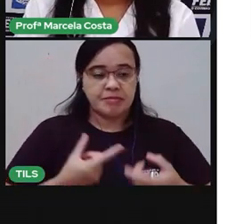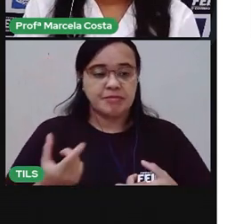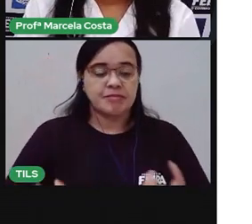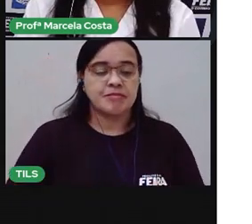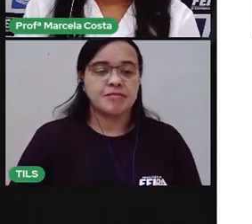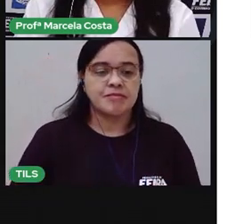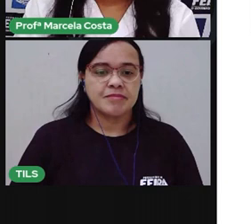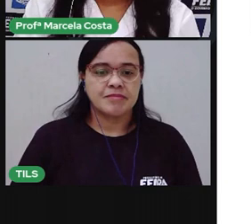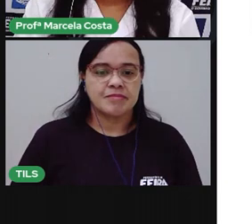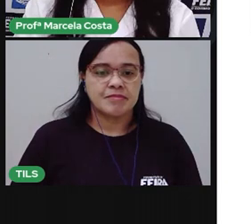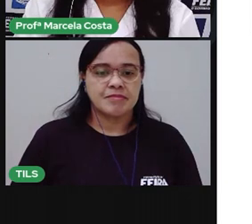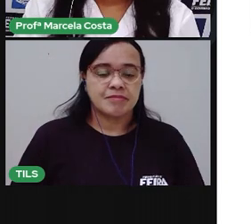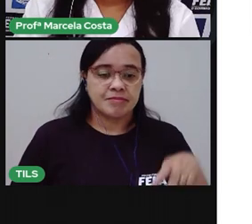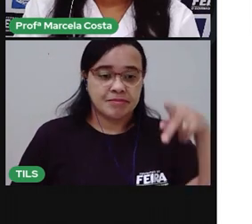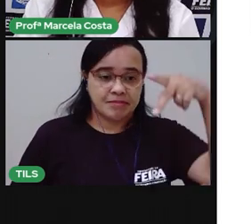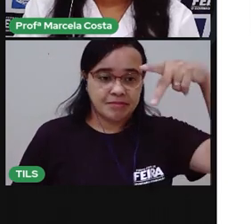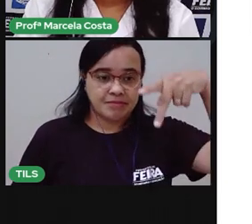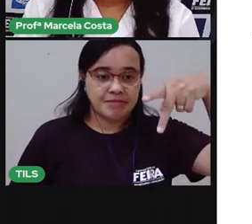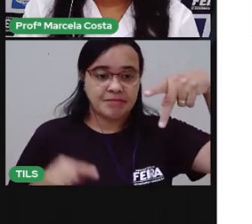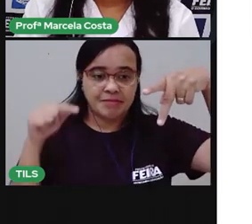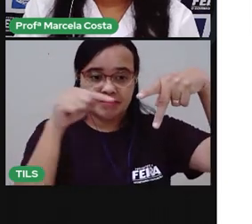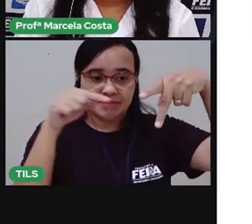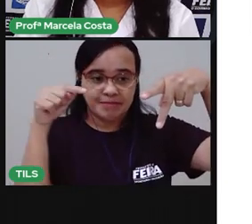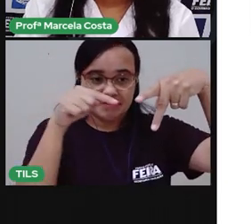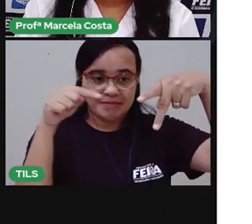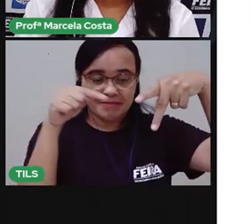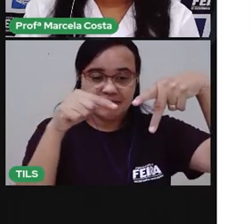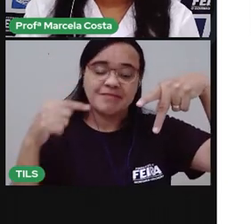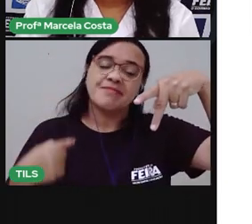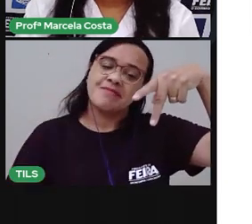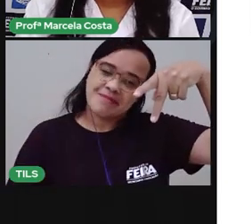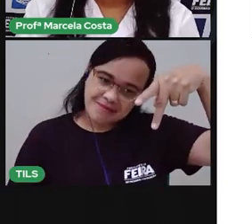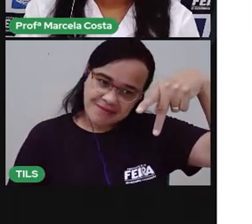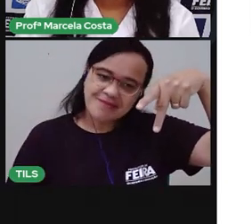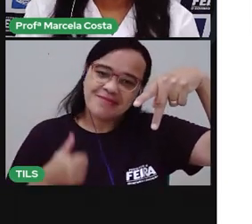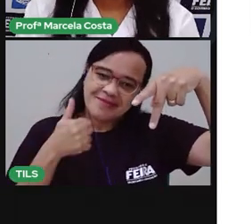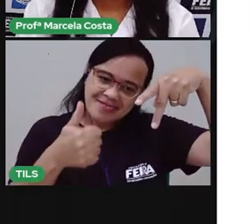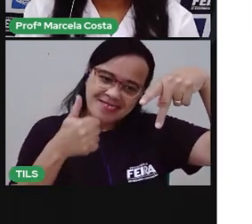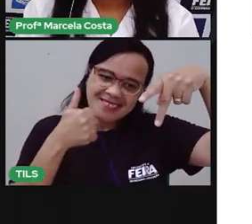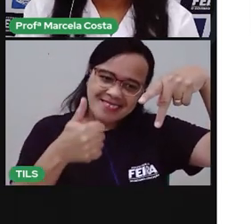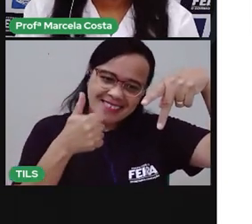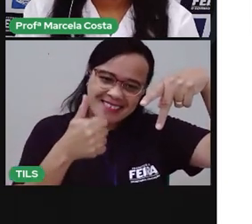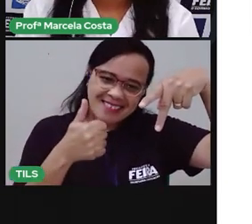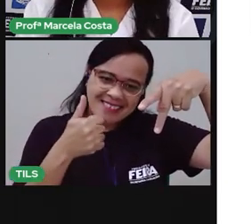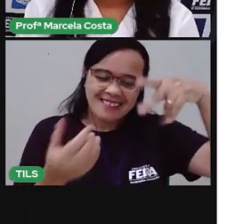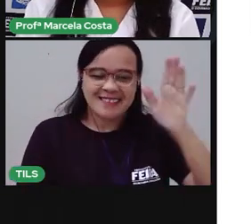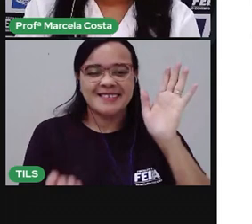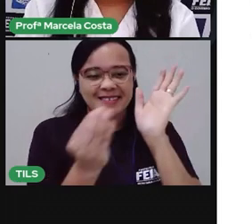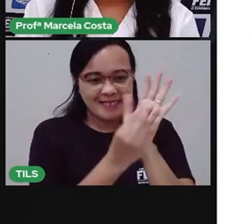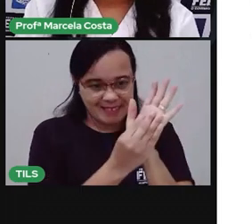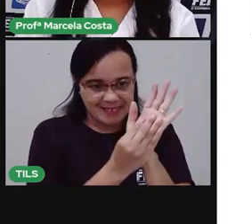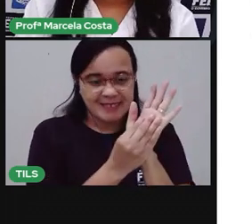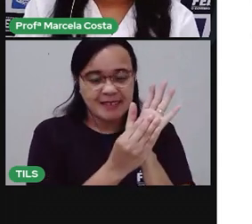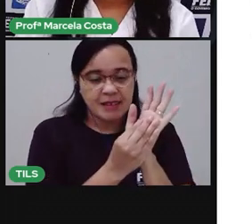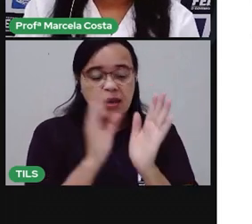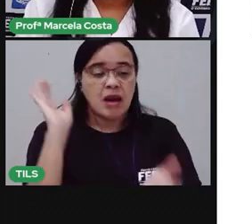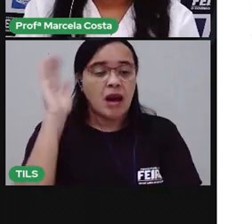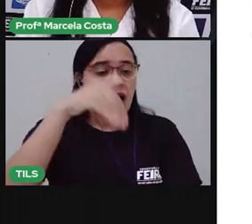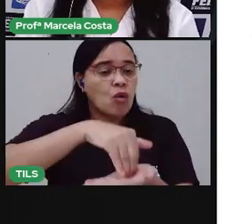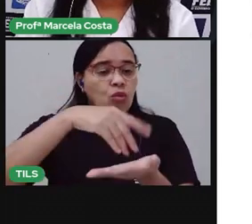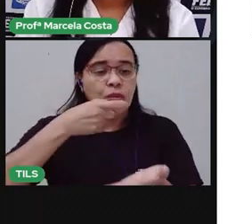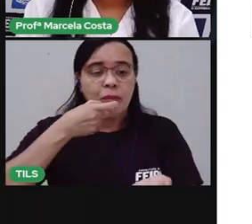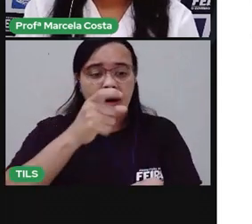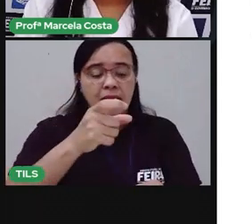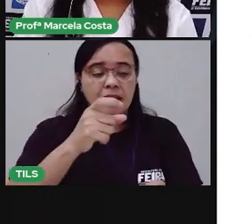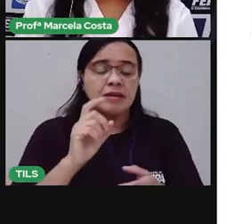Esse é um pé olha ele aqui p Então você vai escrever ele nesse espaço e qual é a